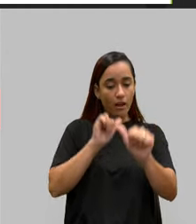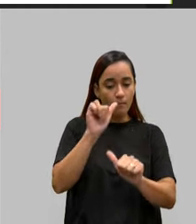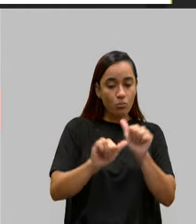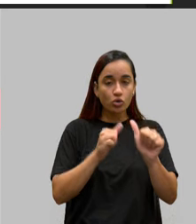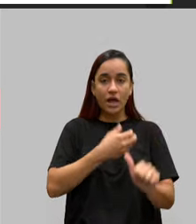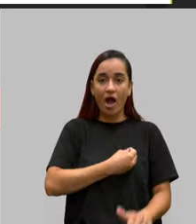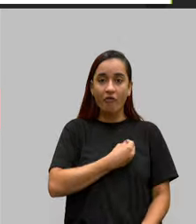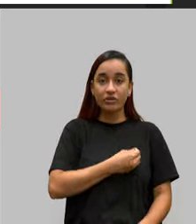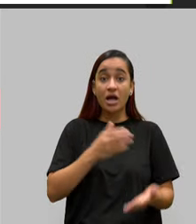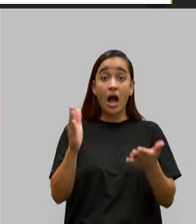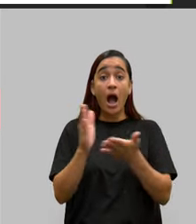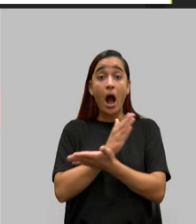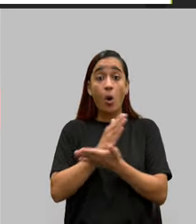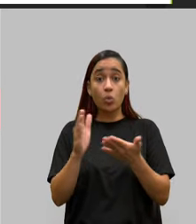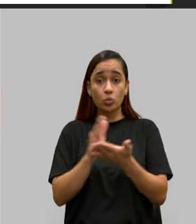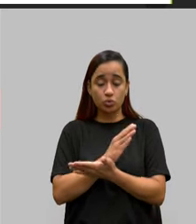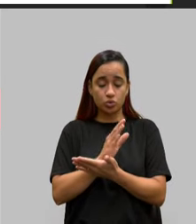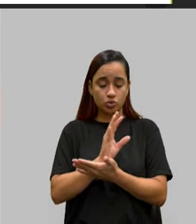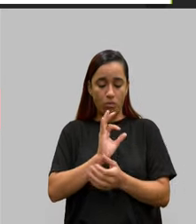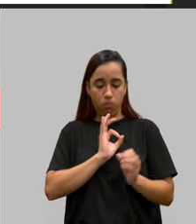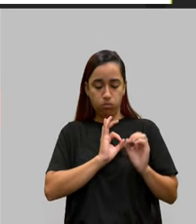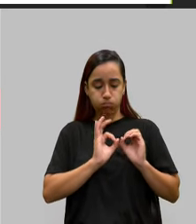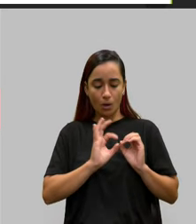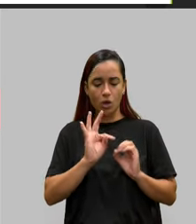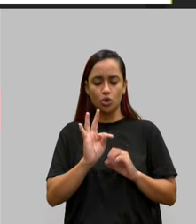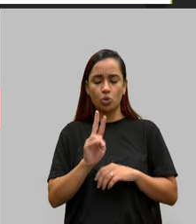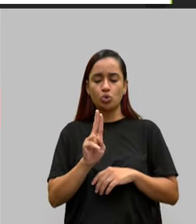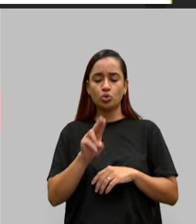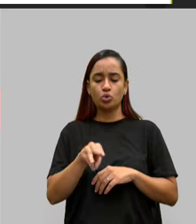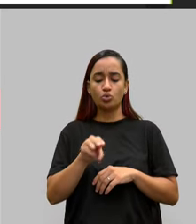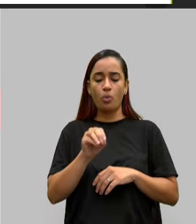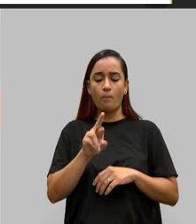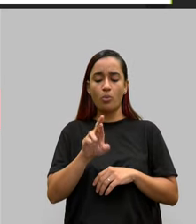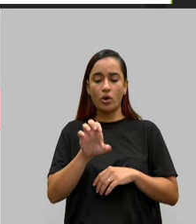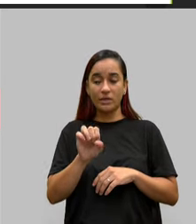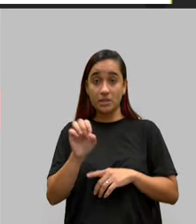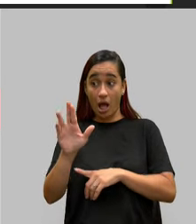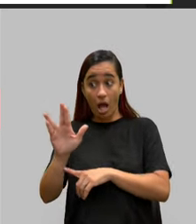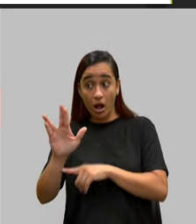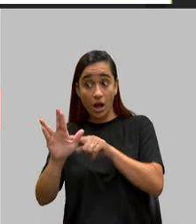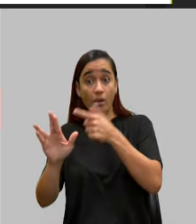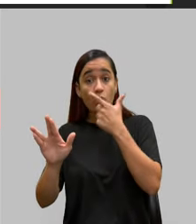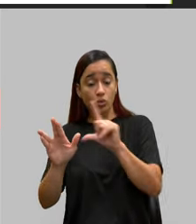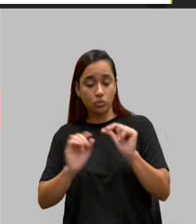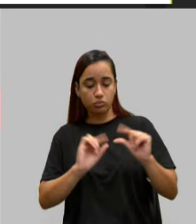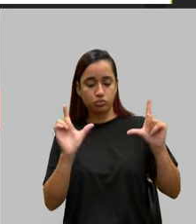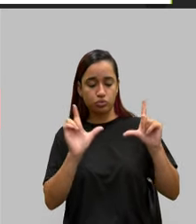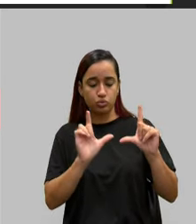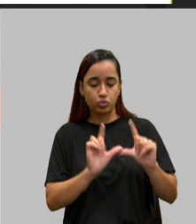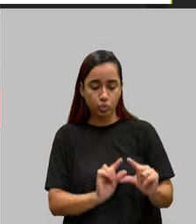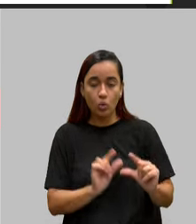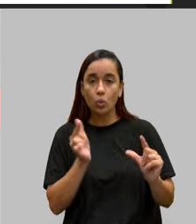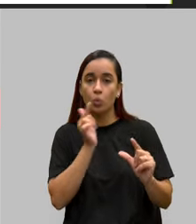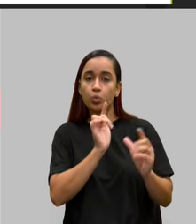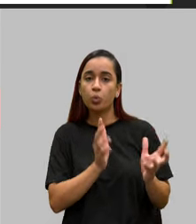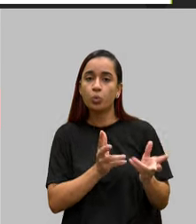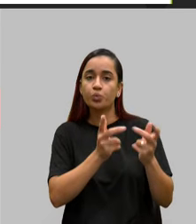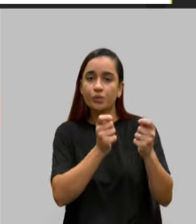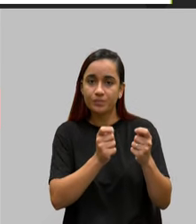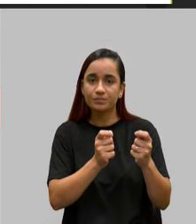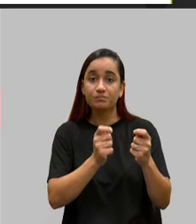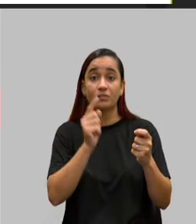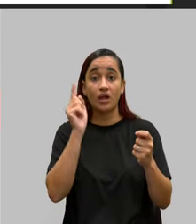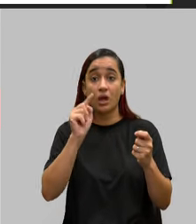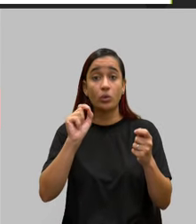alguns poucos tumores a cannabis tem o poder de ter uma ação antineoplásica que não substitui a